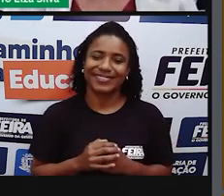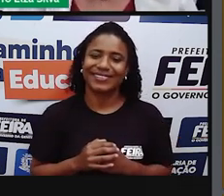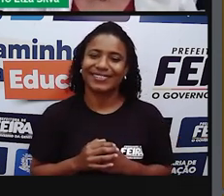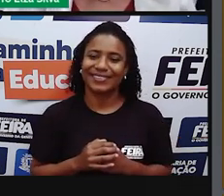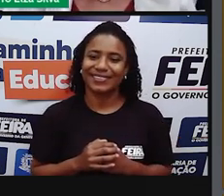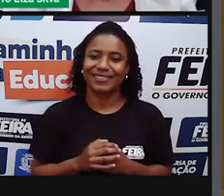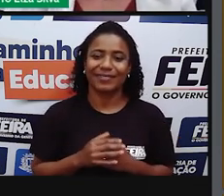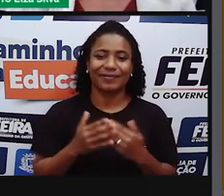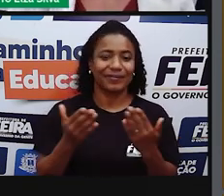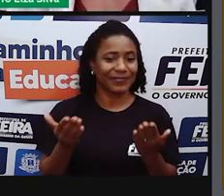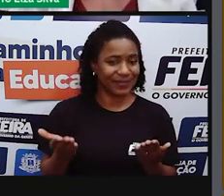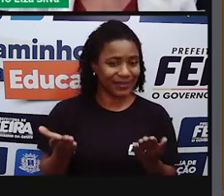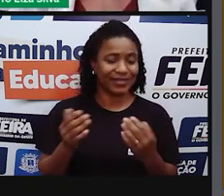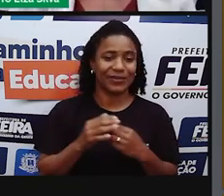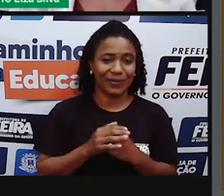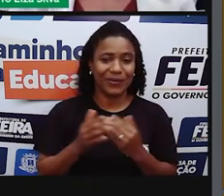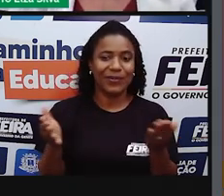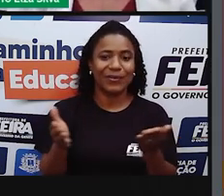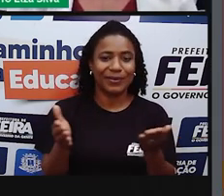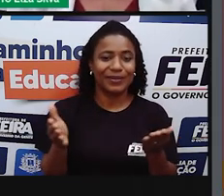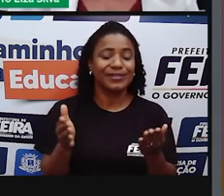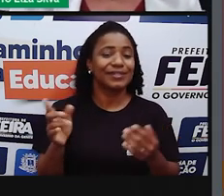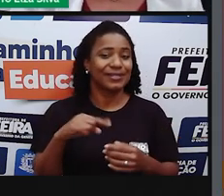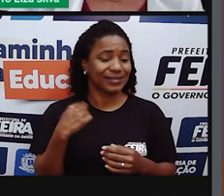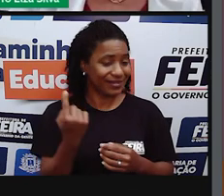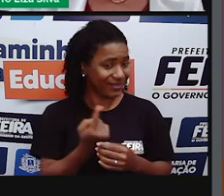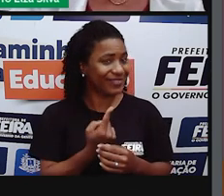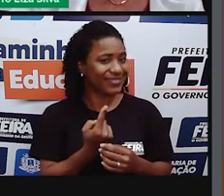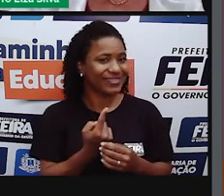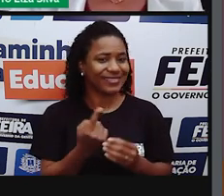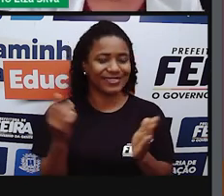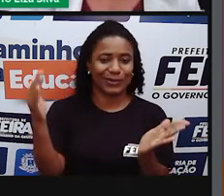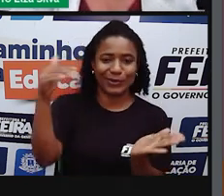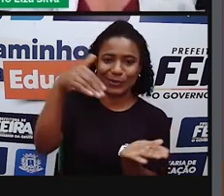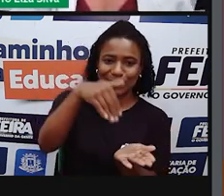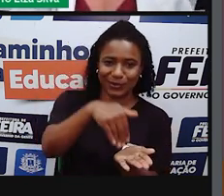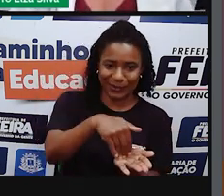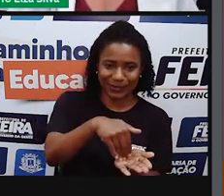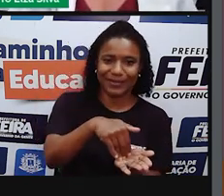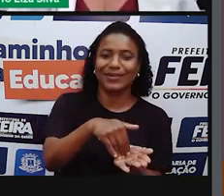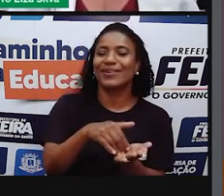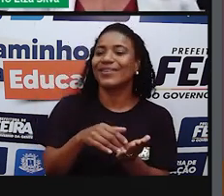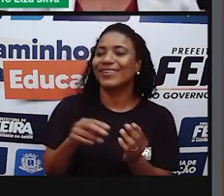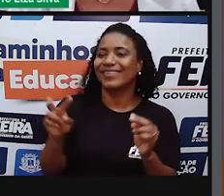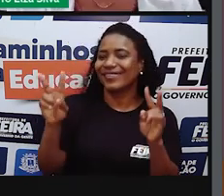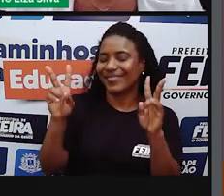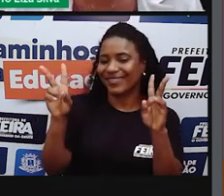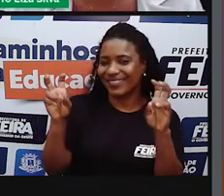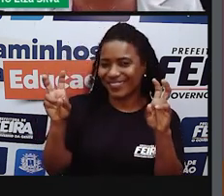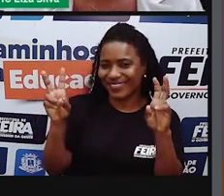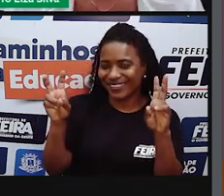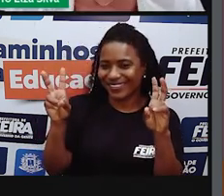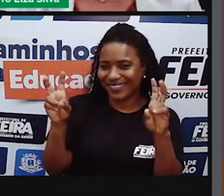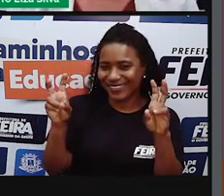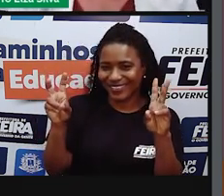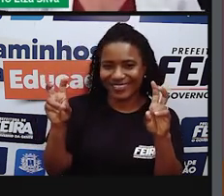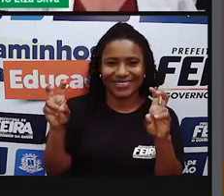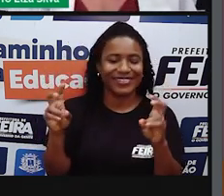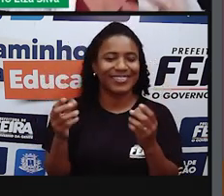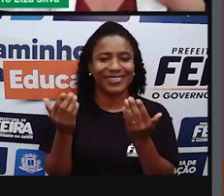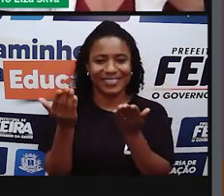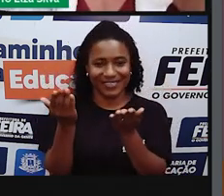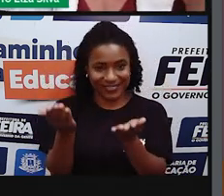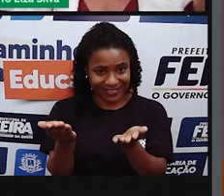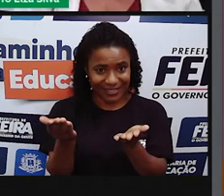como hoje nós vamos encerrar a aula, não podia ser diferente. Trago também um provérbio, para que a gente